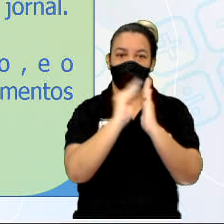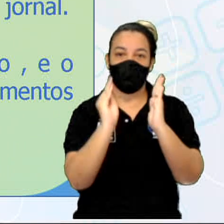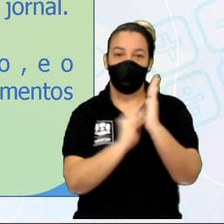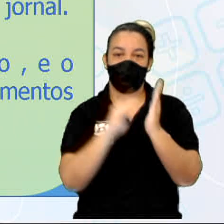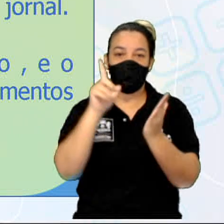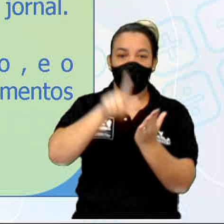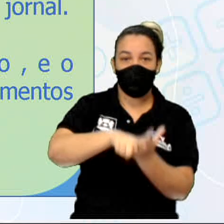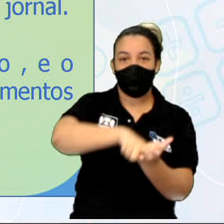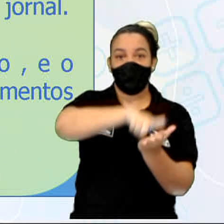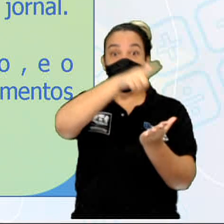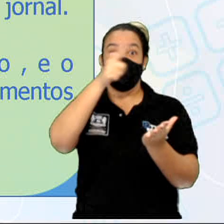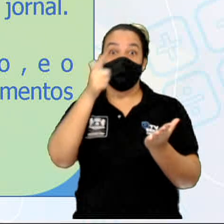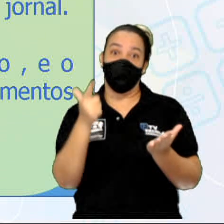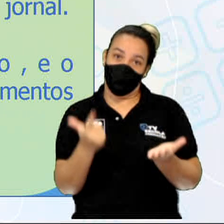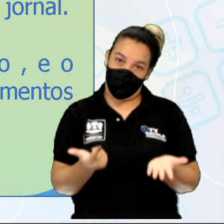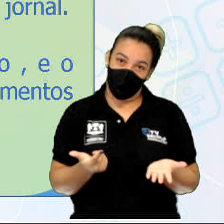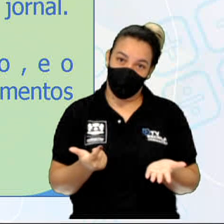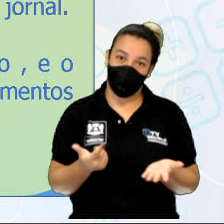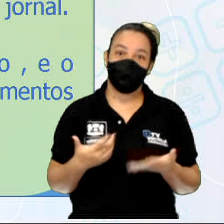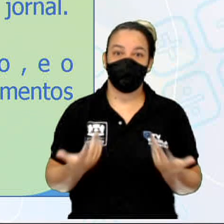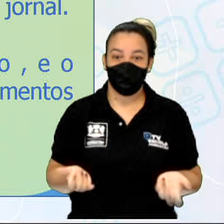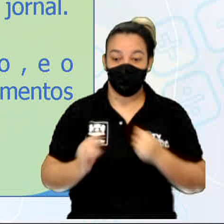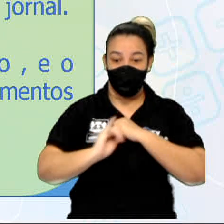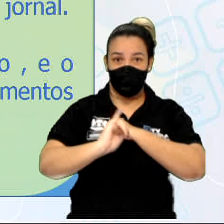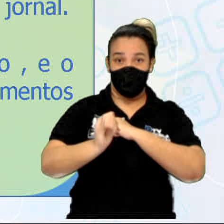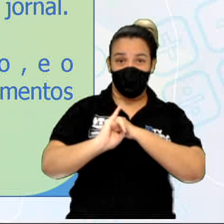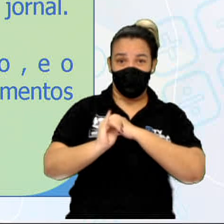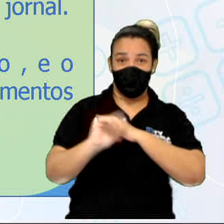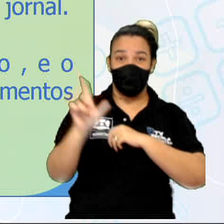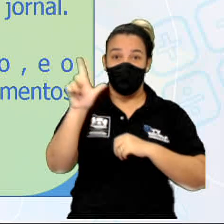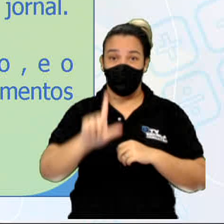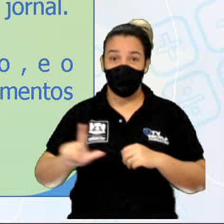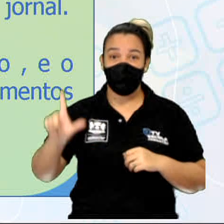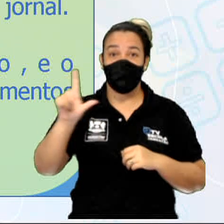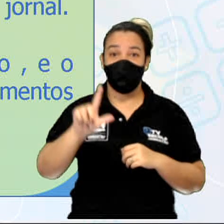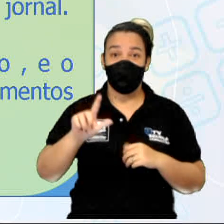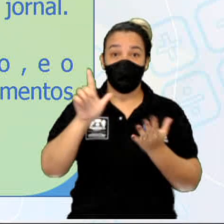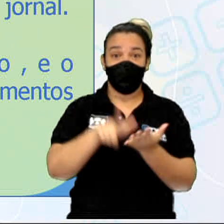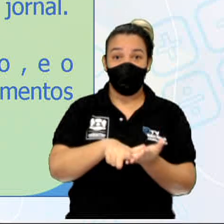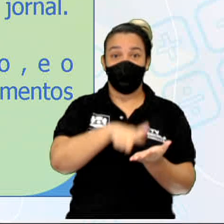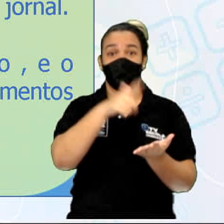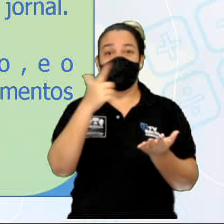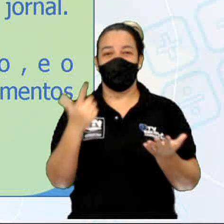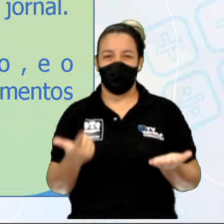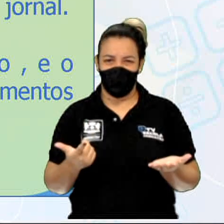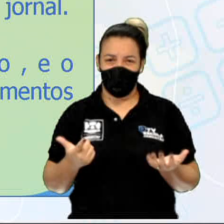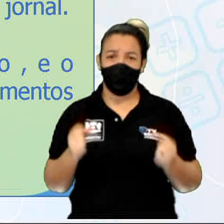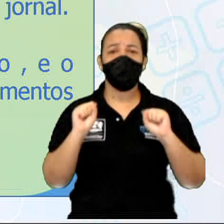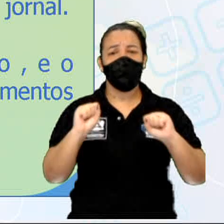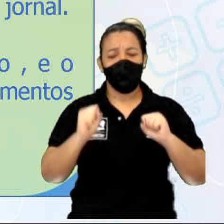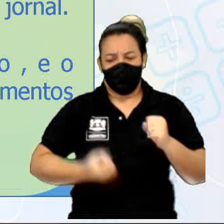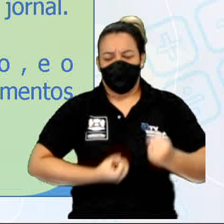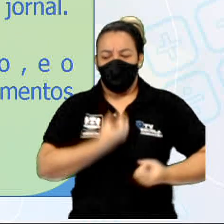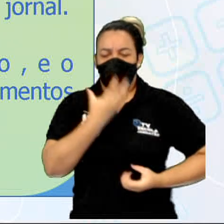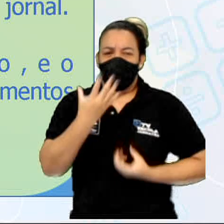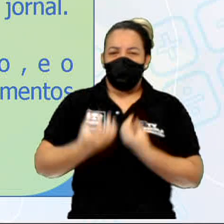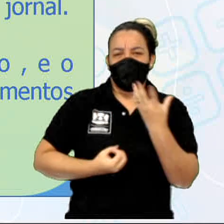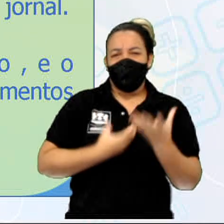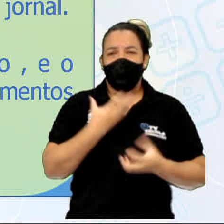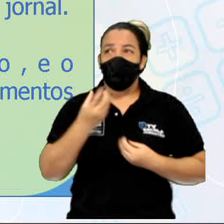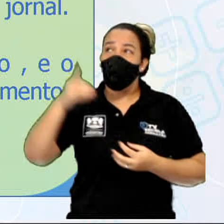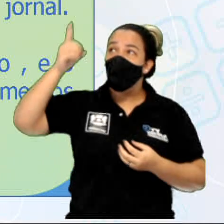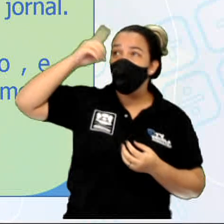crônica situa-se entre a literatura e o jornalismo. E o cronista pode ser considerado poeta dos acontecimentos do dia a